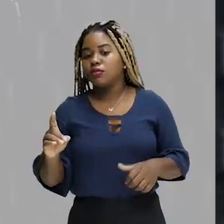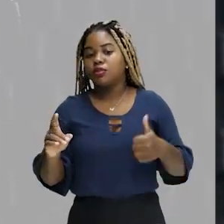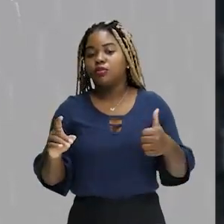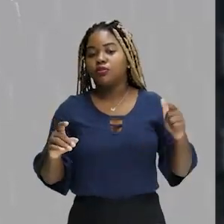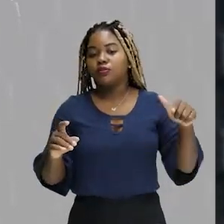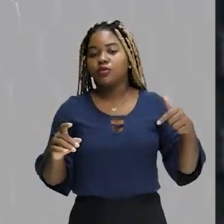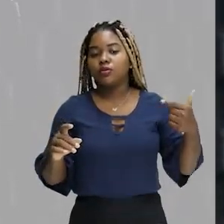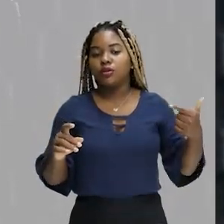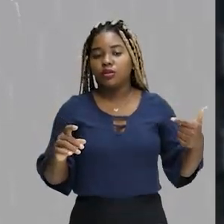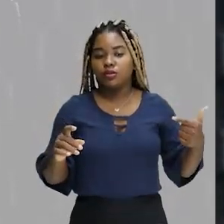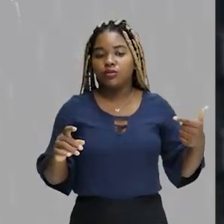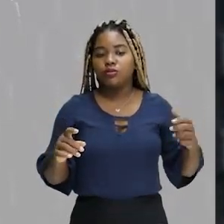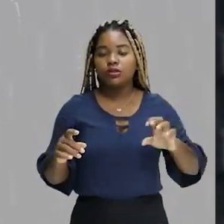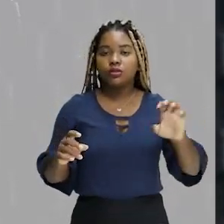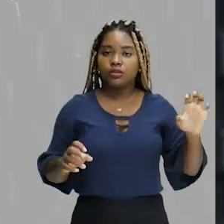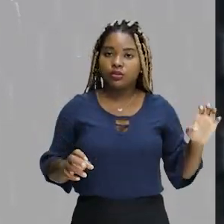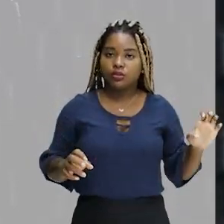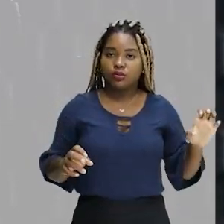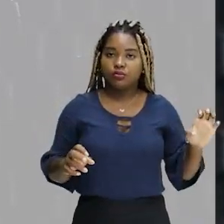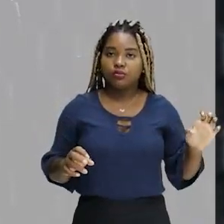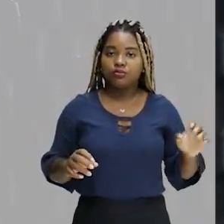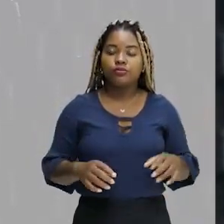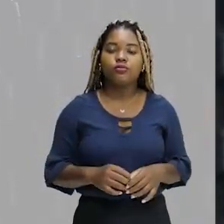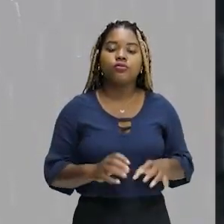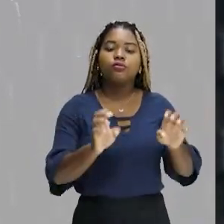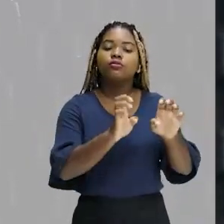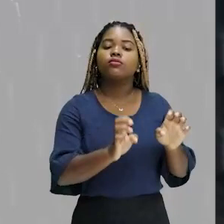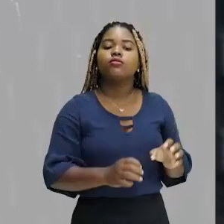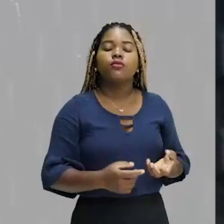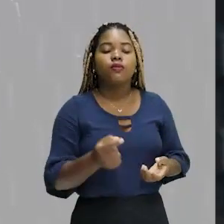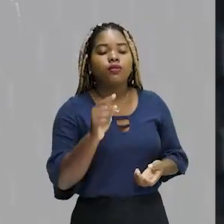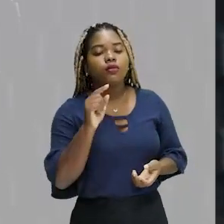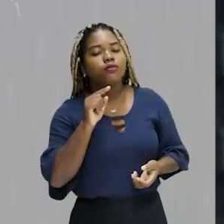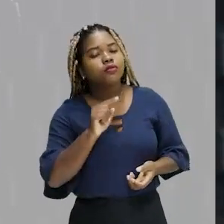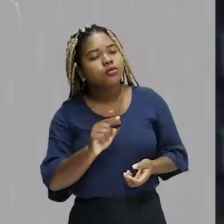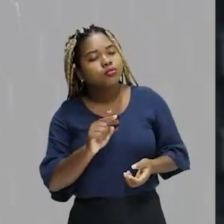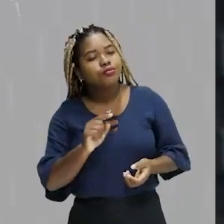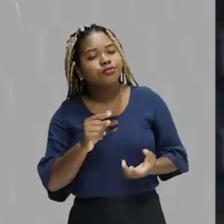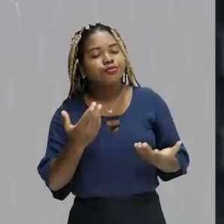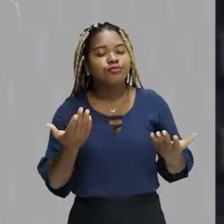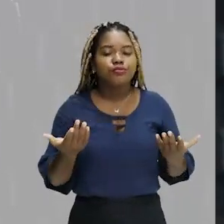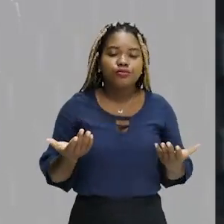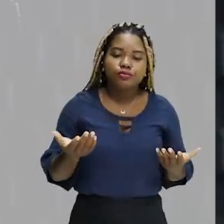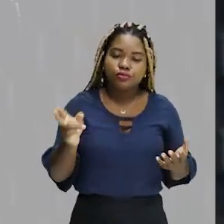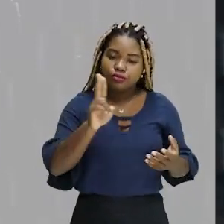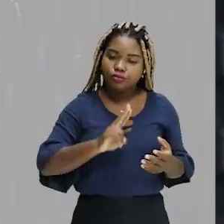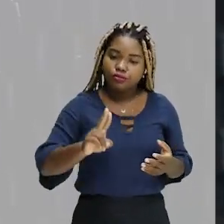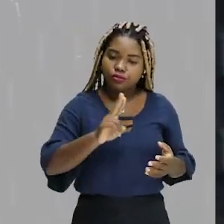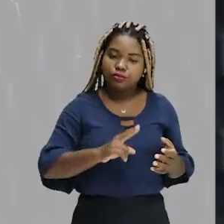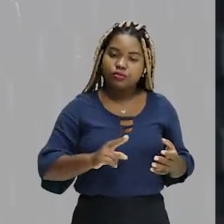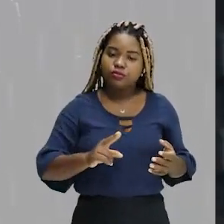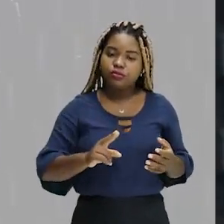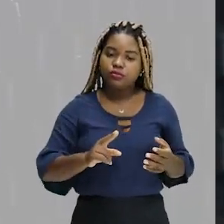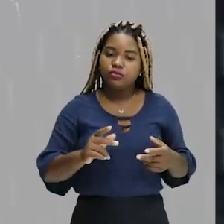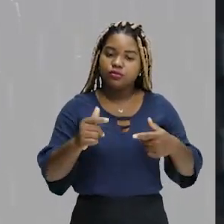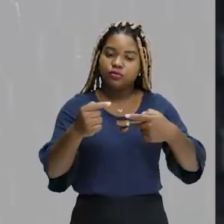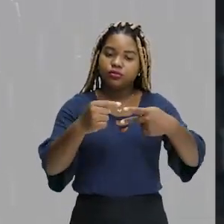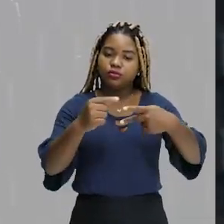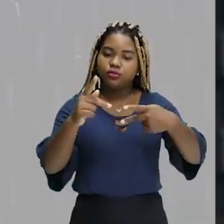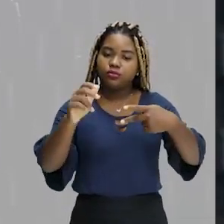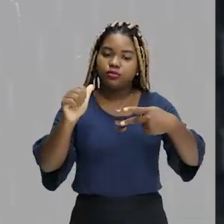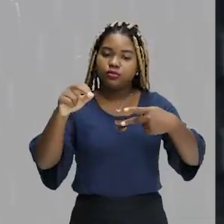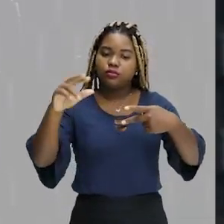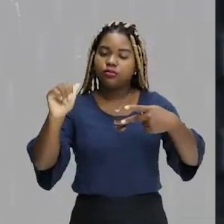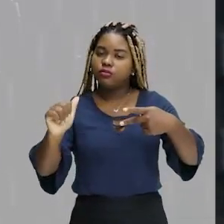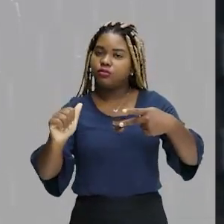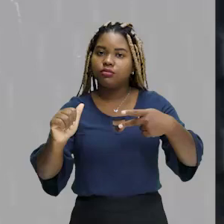de cloroeteno aqui na esquerda. Então, você vai, se você usar a forma plana, você